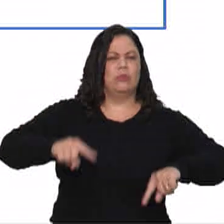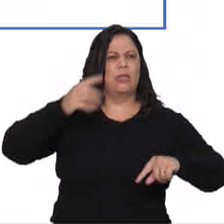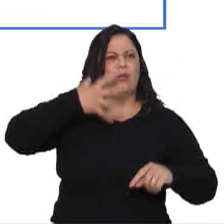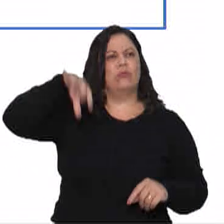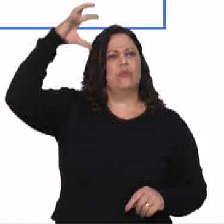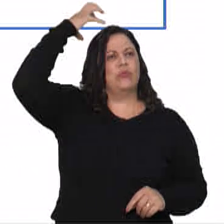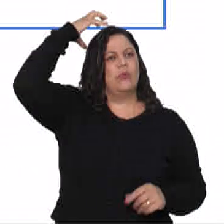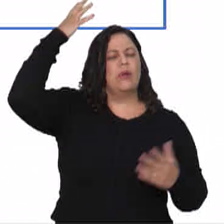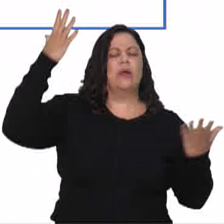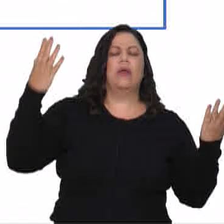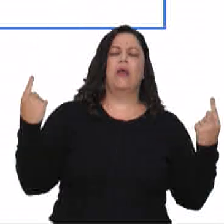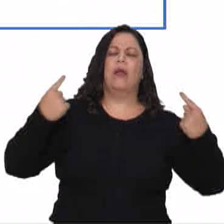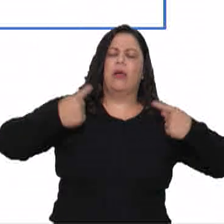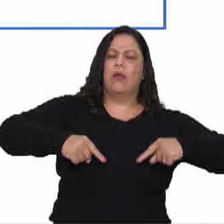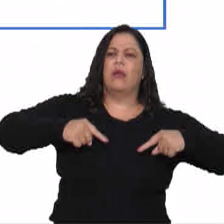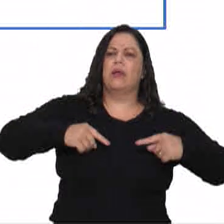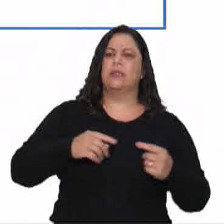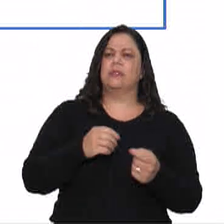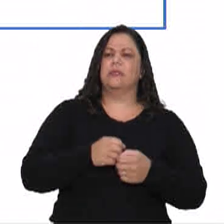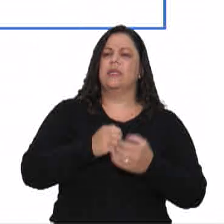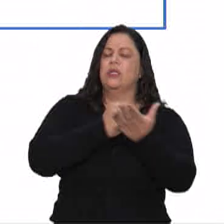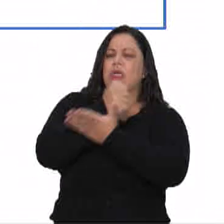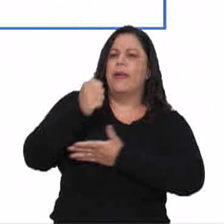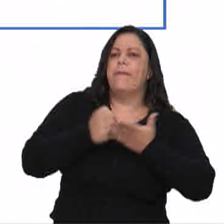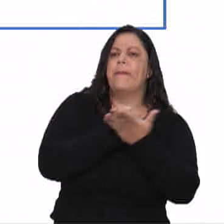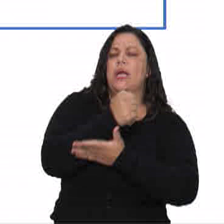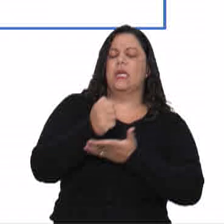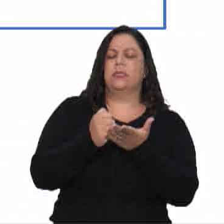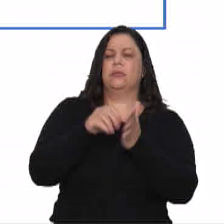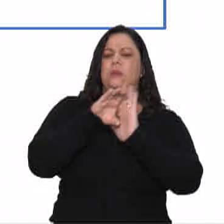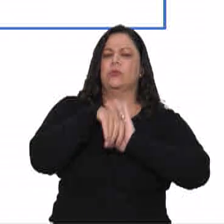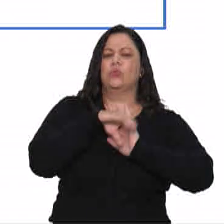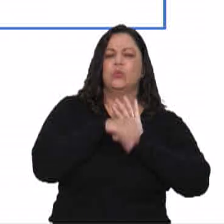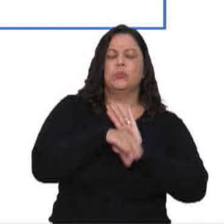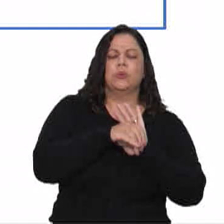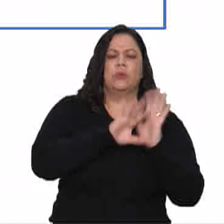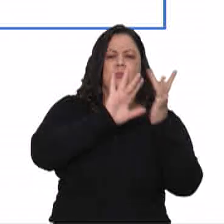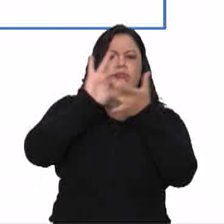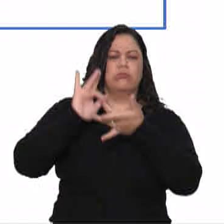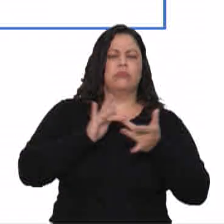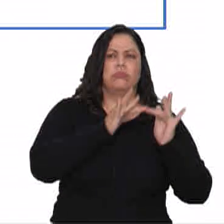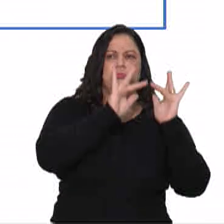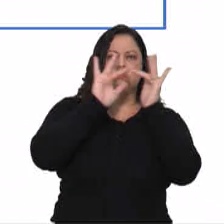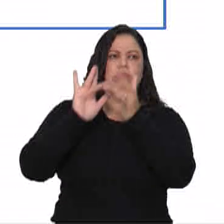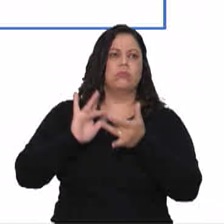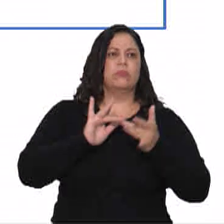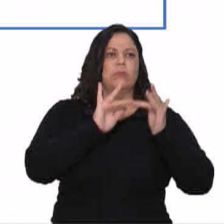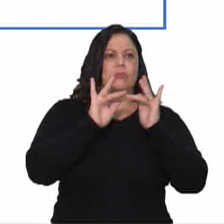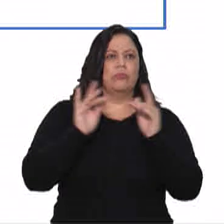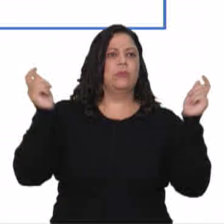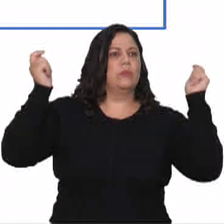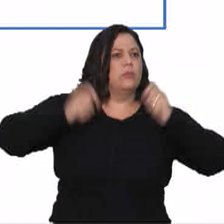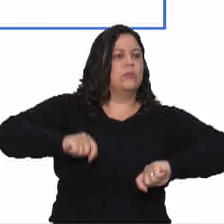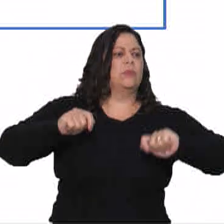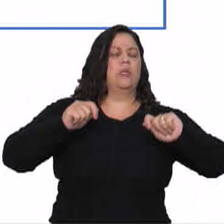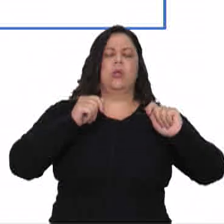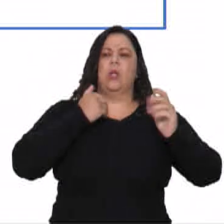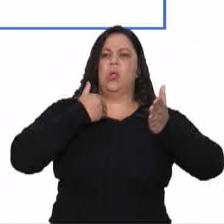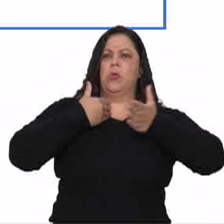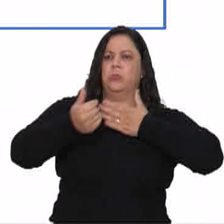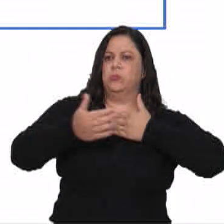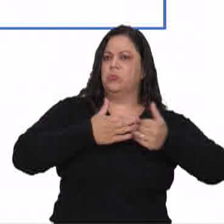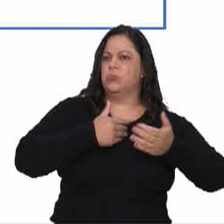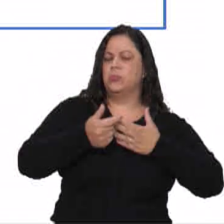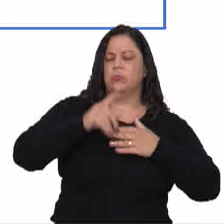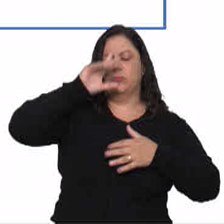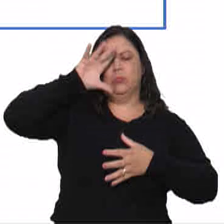a intuição como base à sua concepção de realidade, efetividade, sendo alheio a qualquer traço lógico e